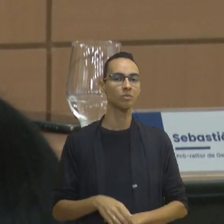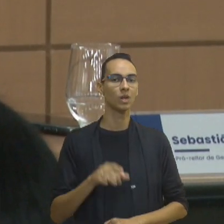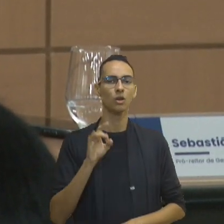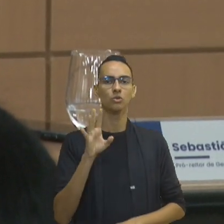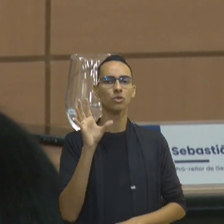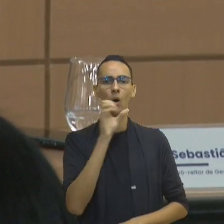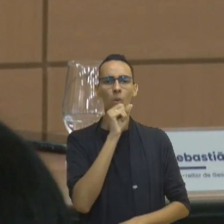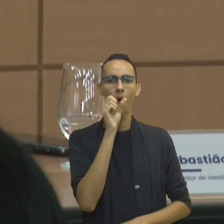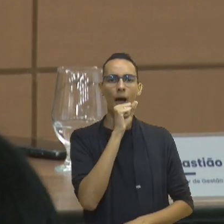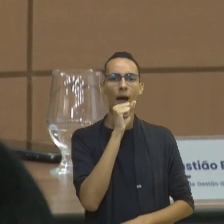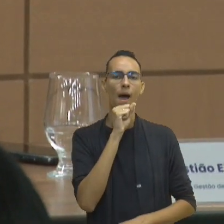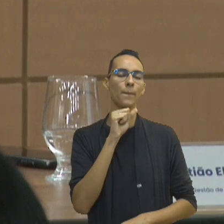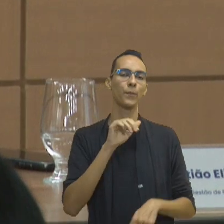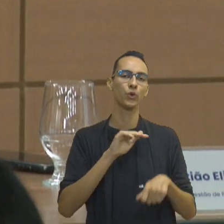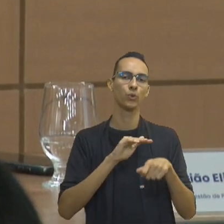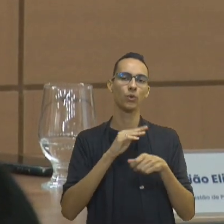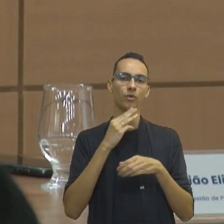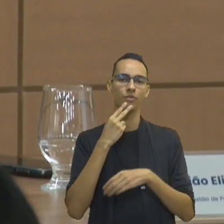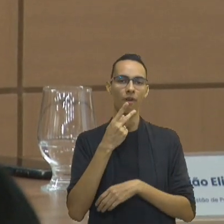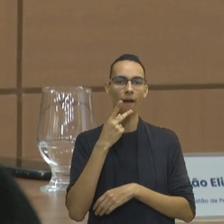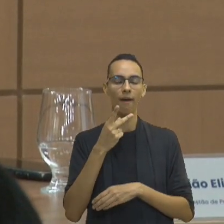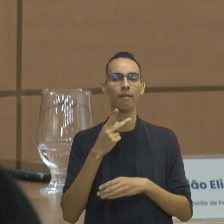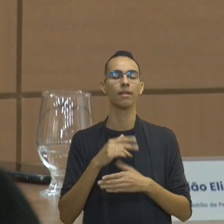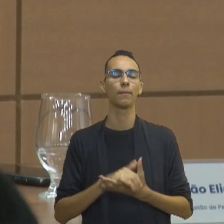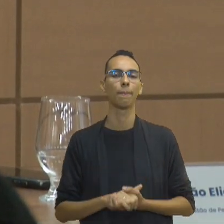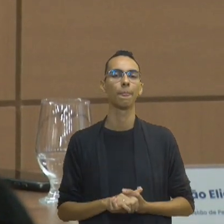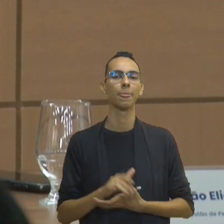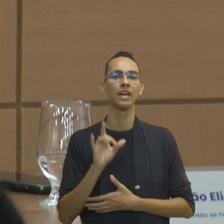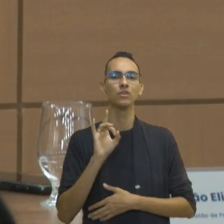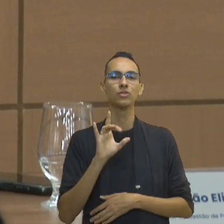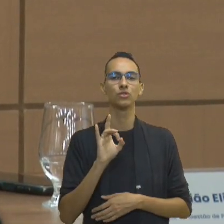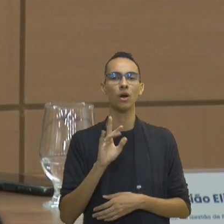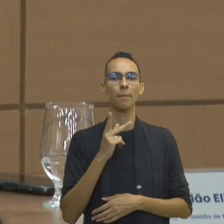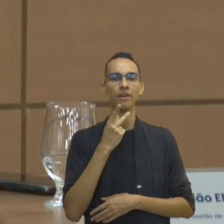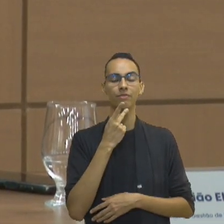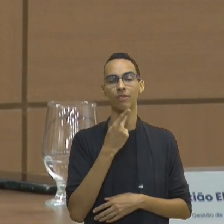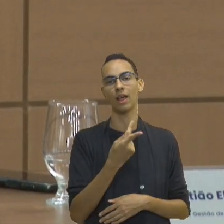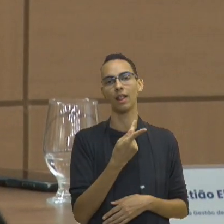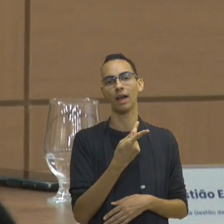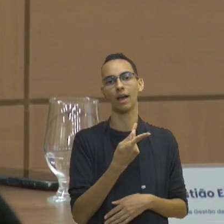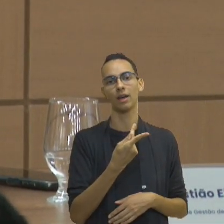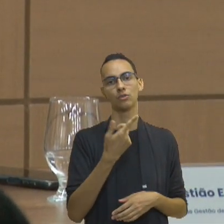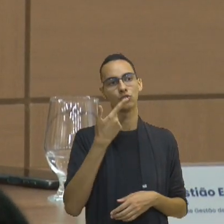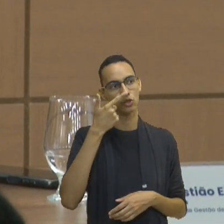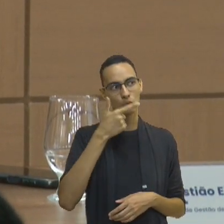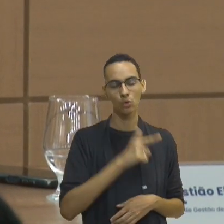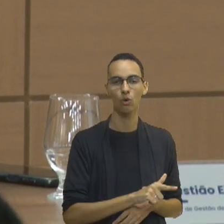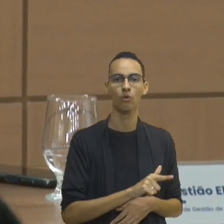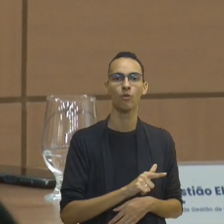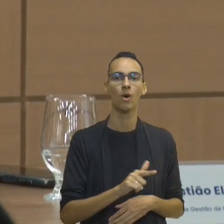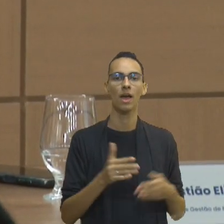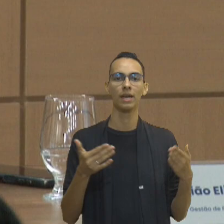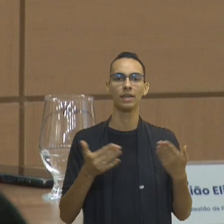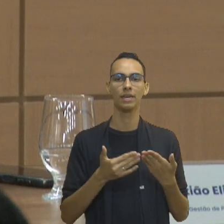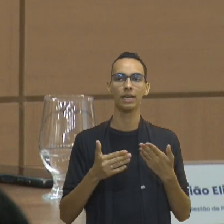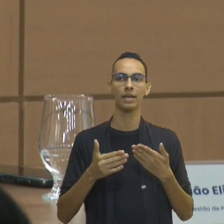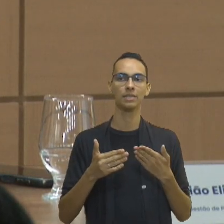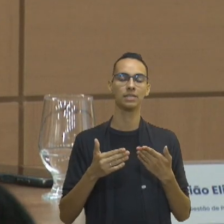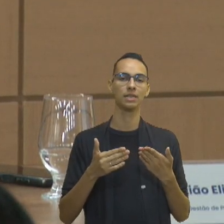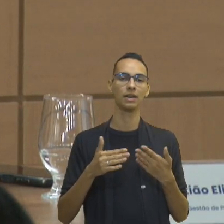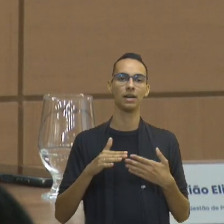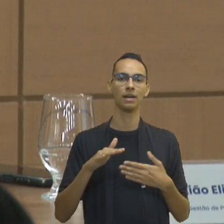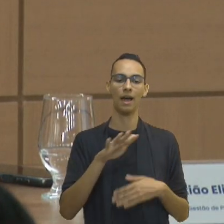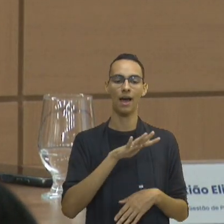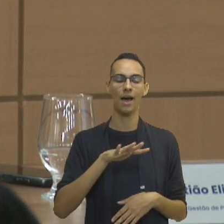Um breve comentário, né, só para reforçar que essa situação gravíssima,